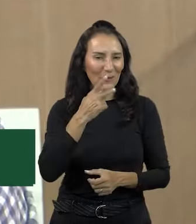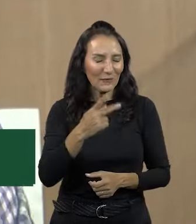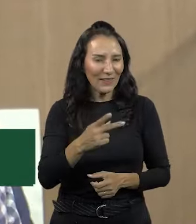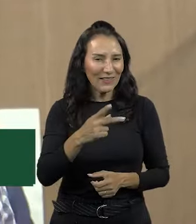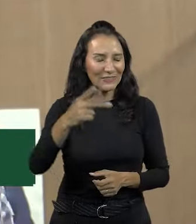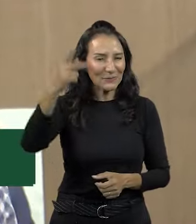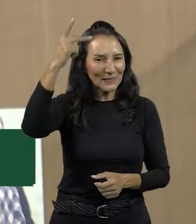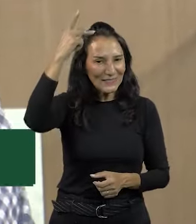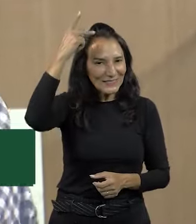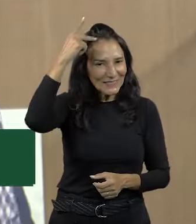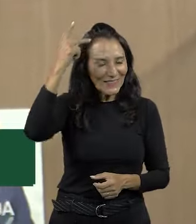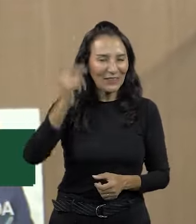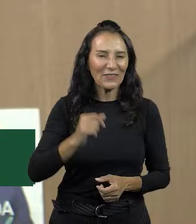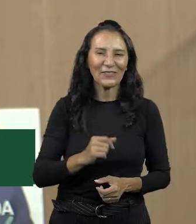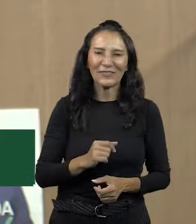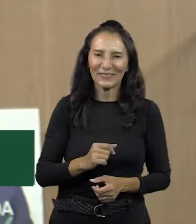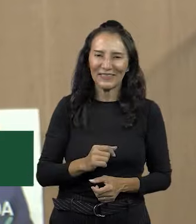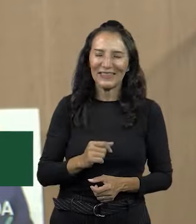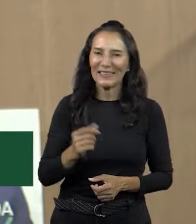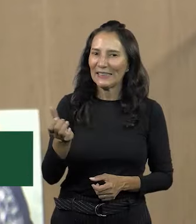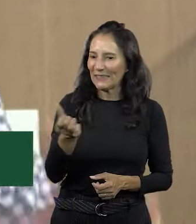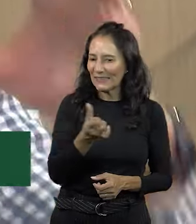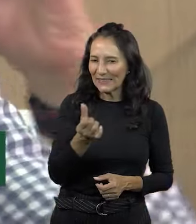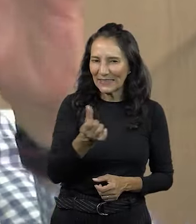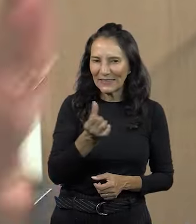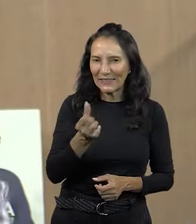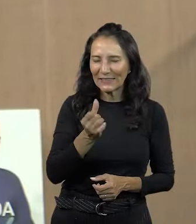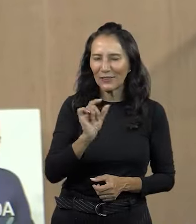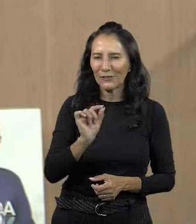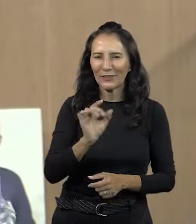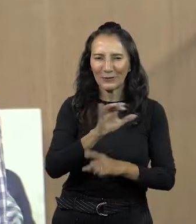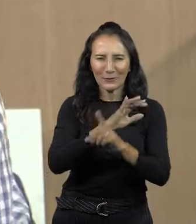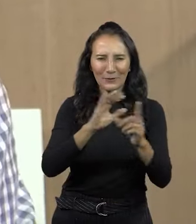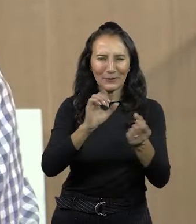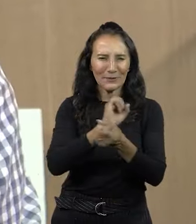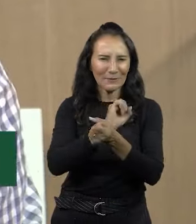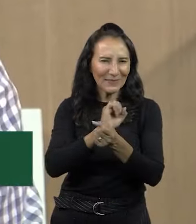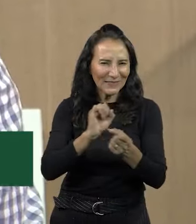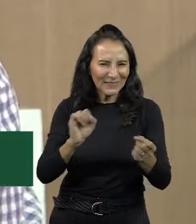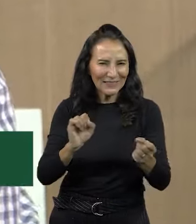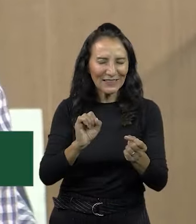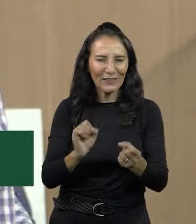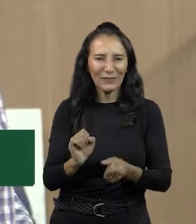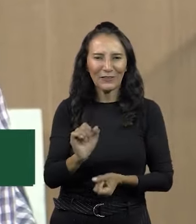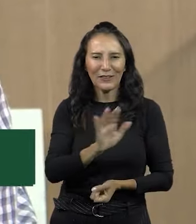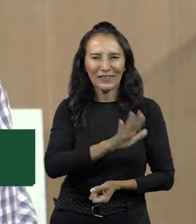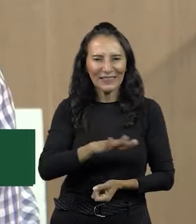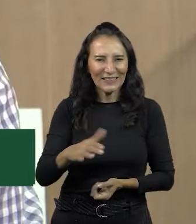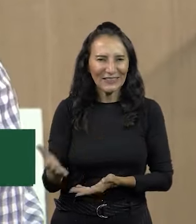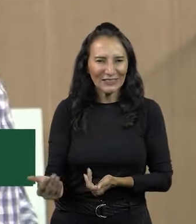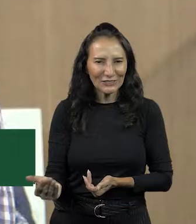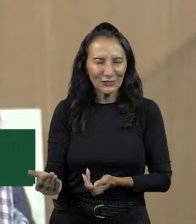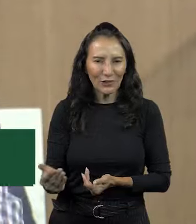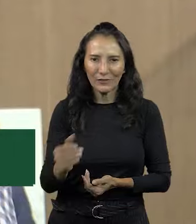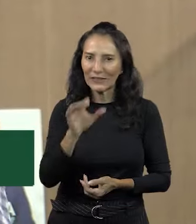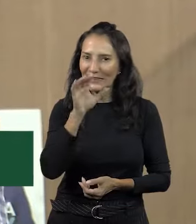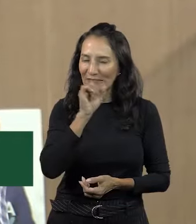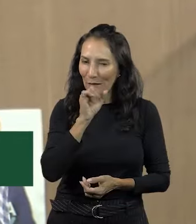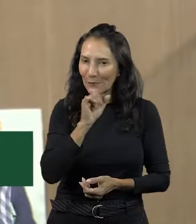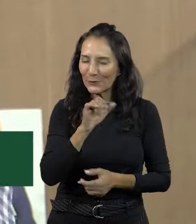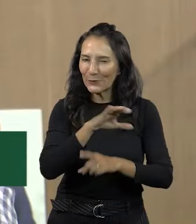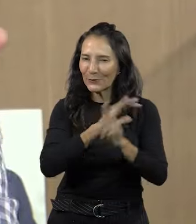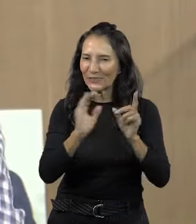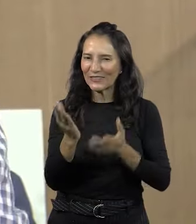quinta-feira um monte de cultos aqui na igreja sexta-feira libertação adolescentes e sábado Juventude e no